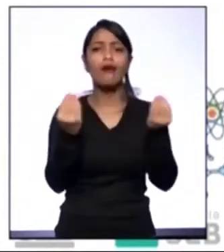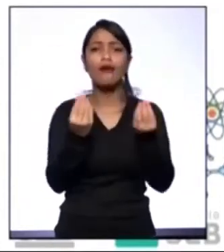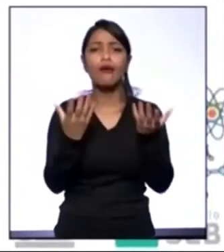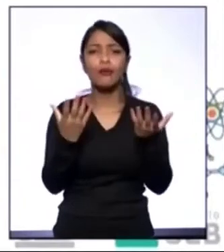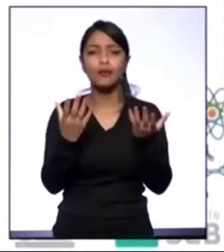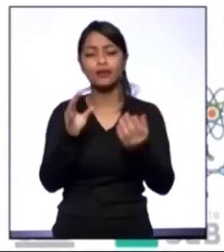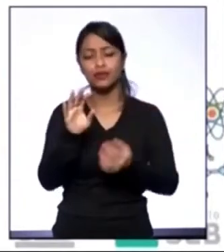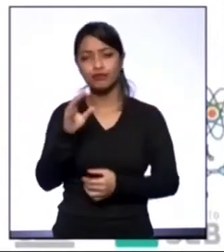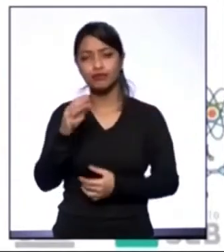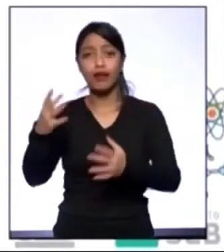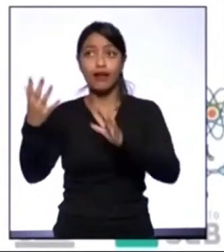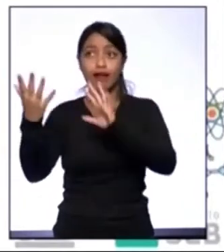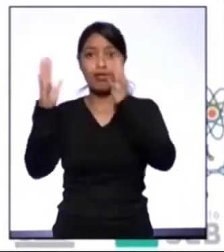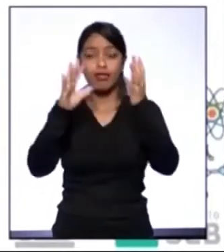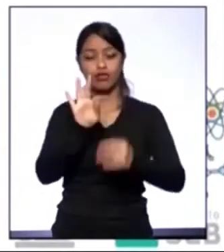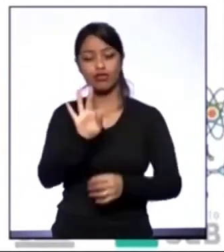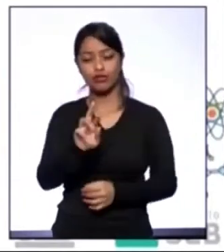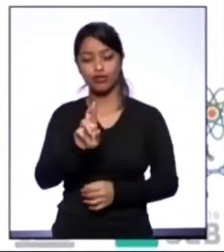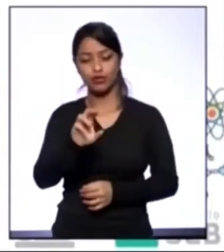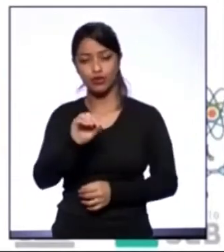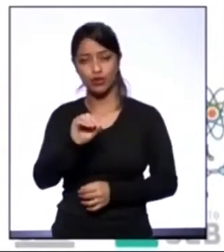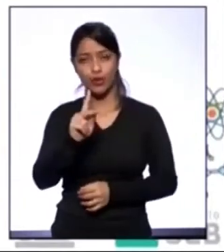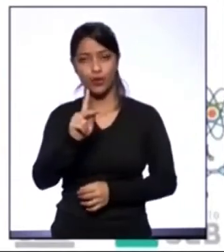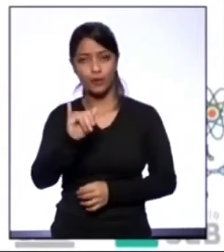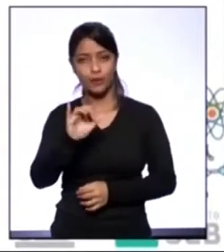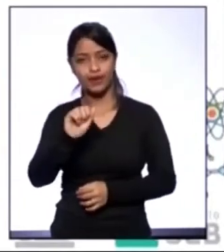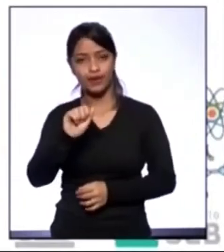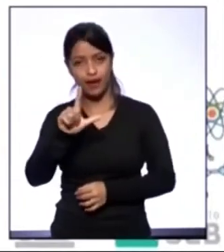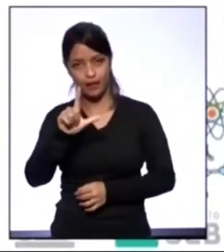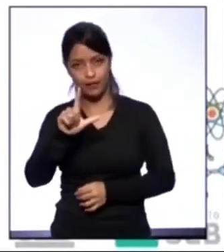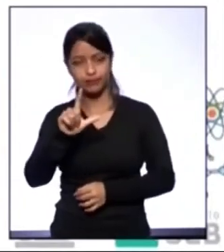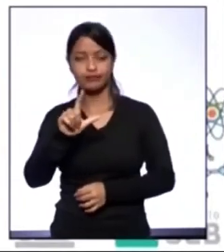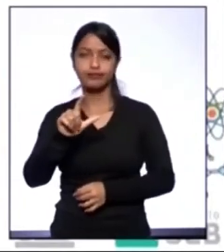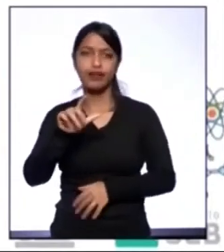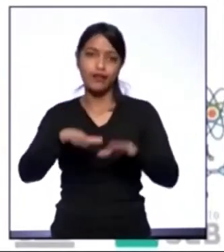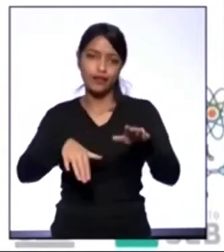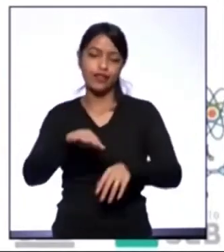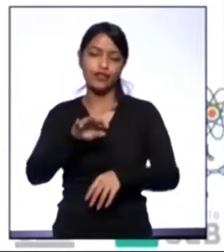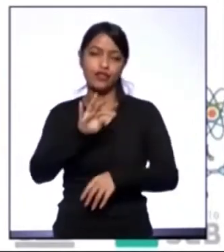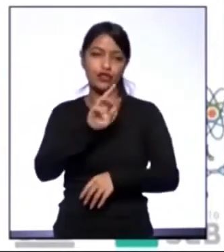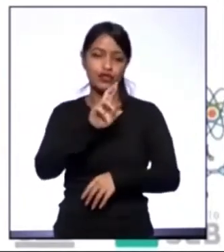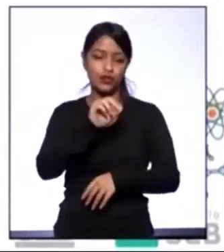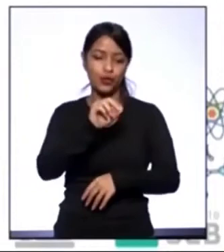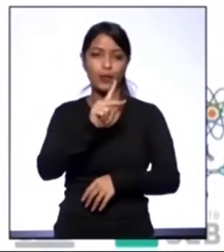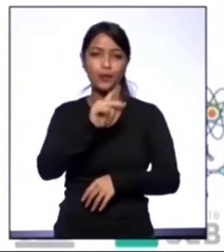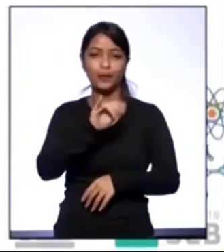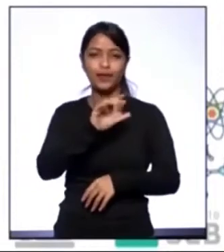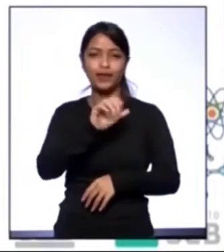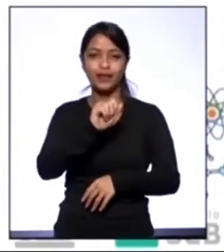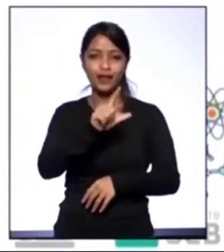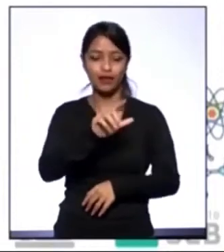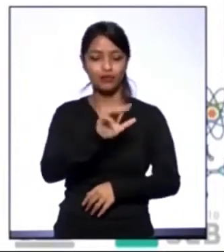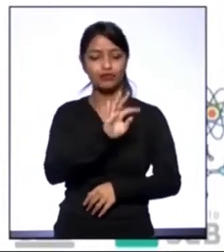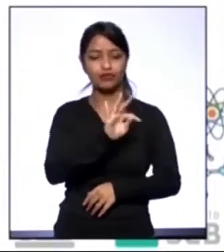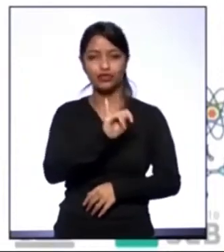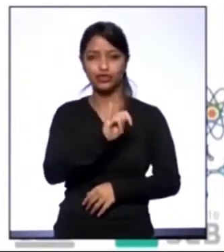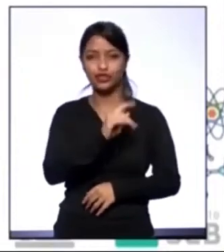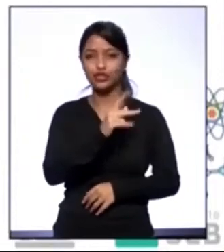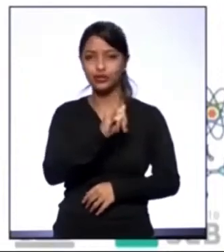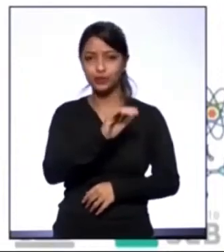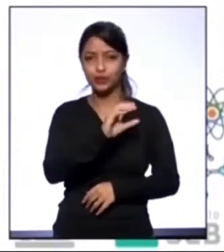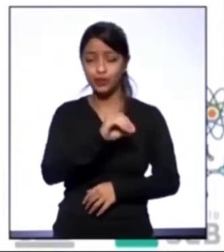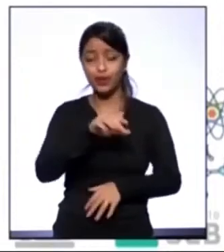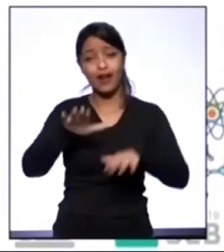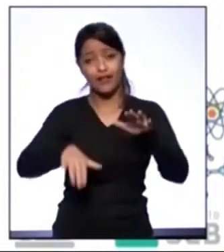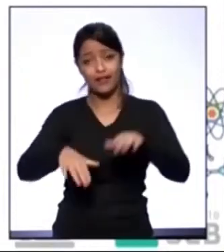como clima tropical típico, como tropical continental, mas é o clima tropical, beleza?